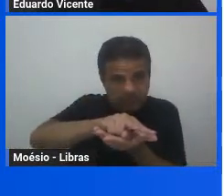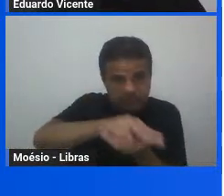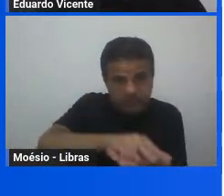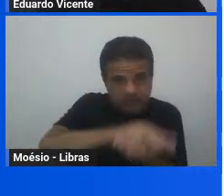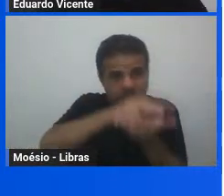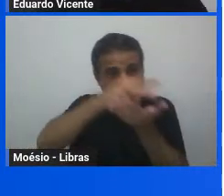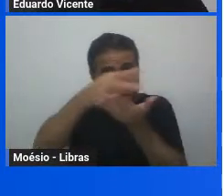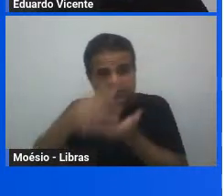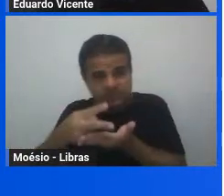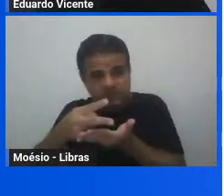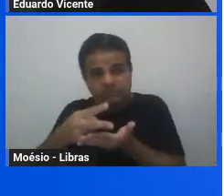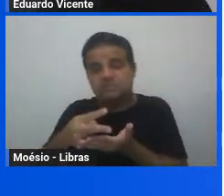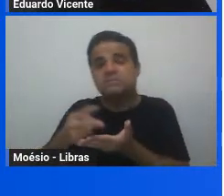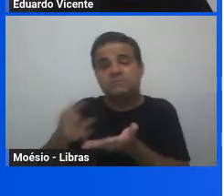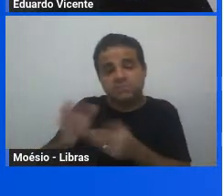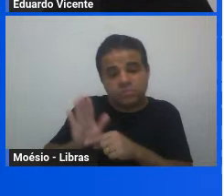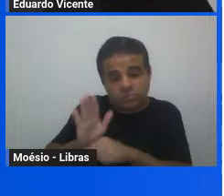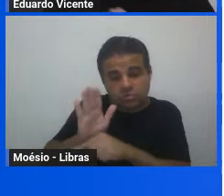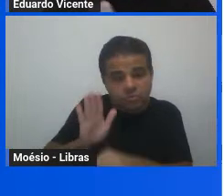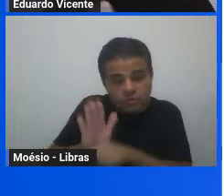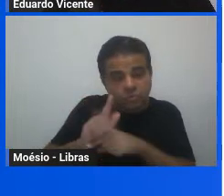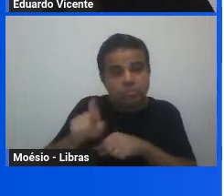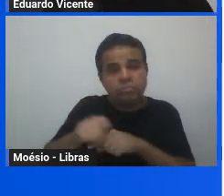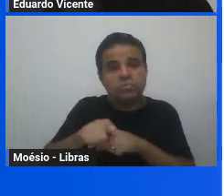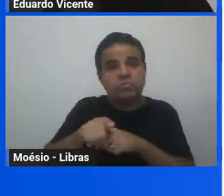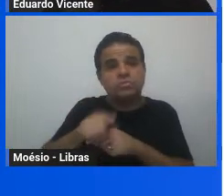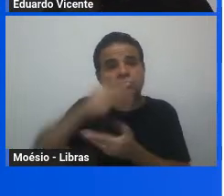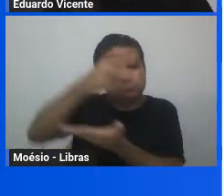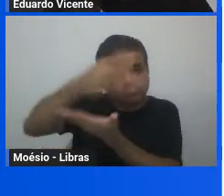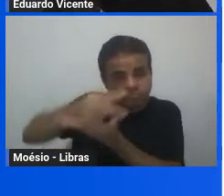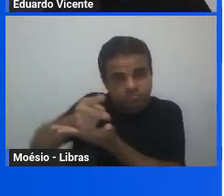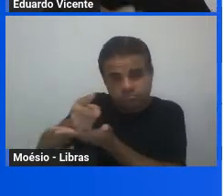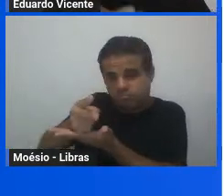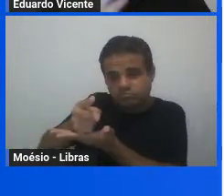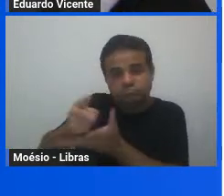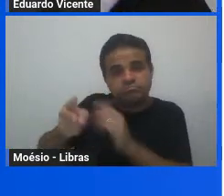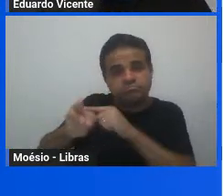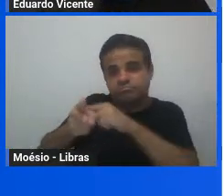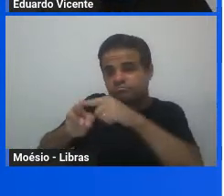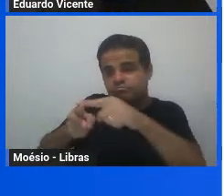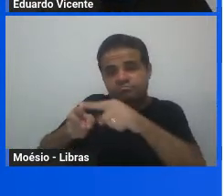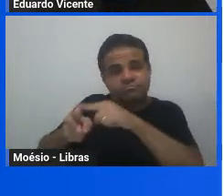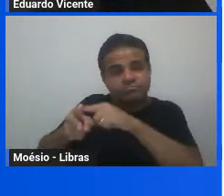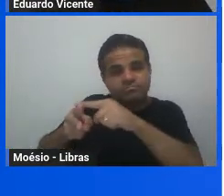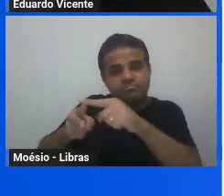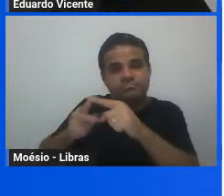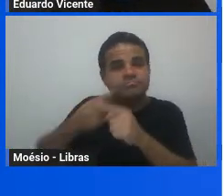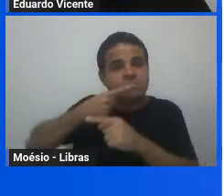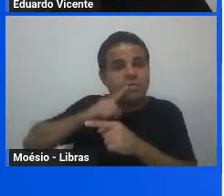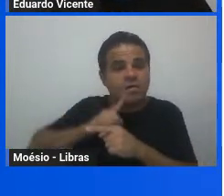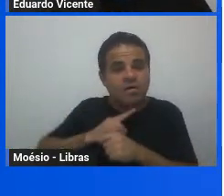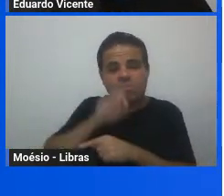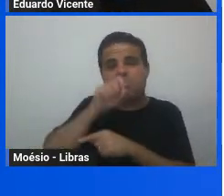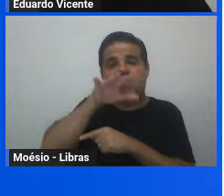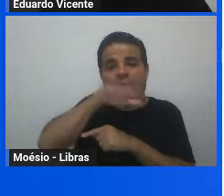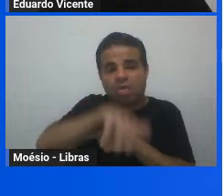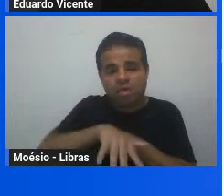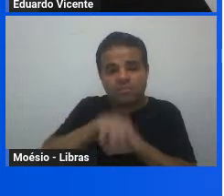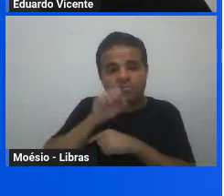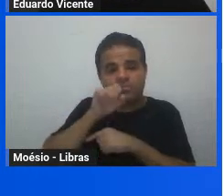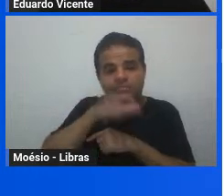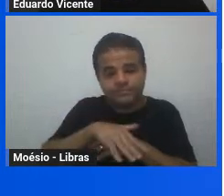do que está acontecendo, eu faço o quê? Lateralizo ele. Lateralizando, a baba ou o vômito vai escorrer para